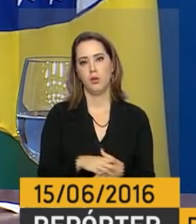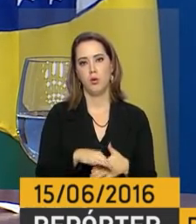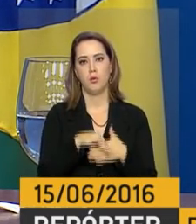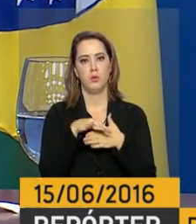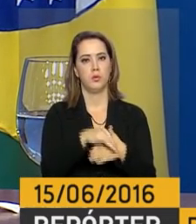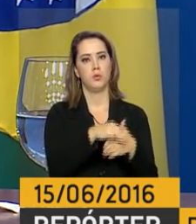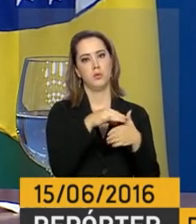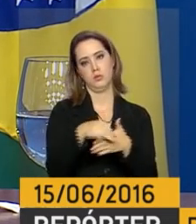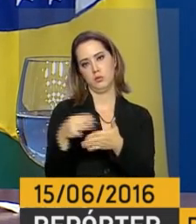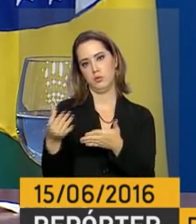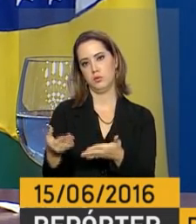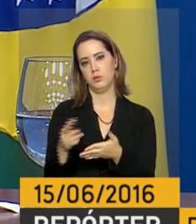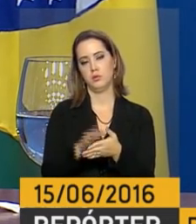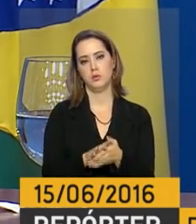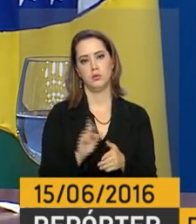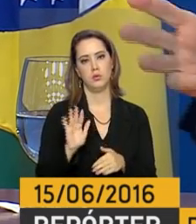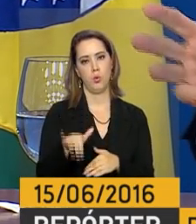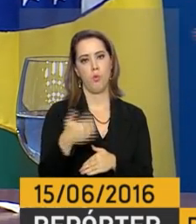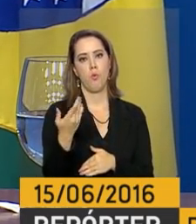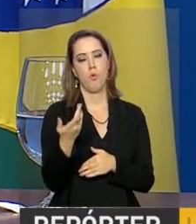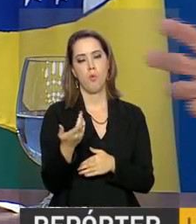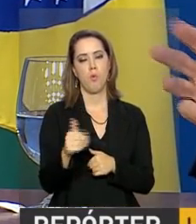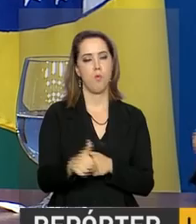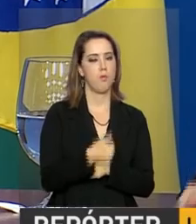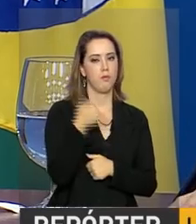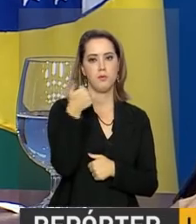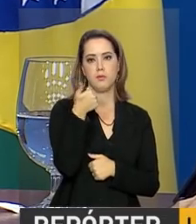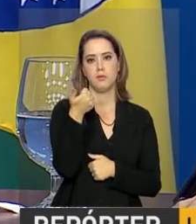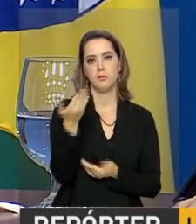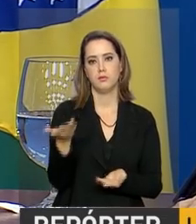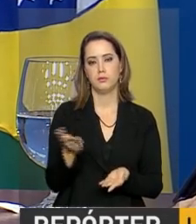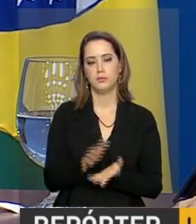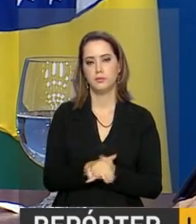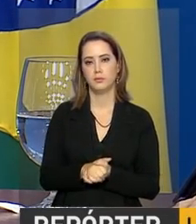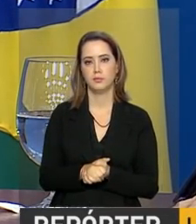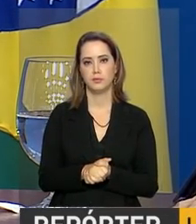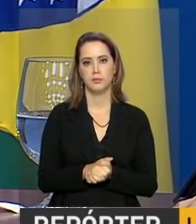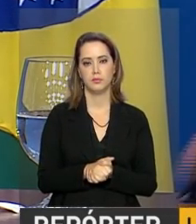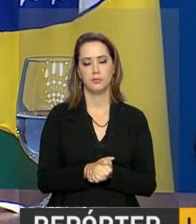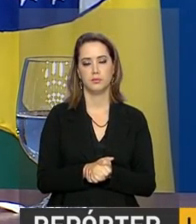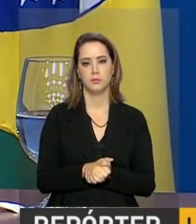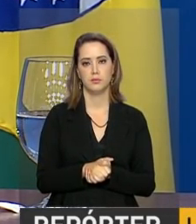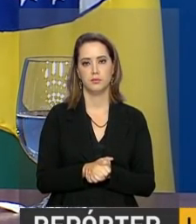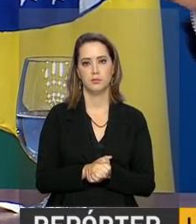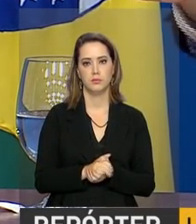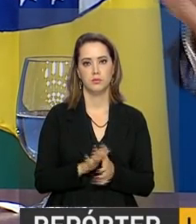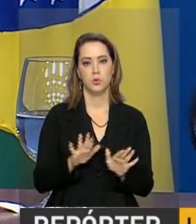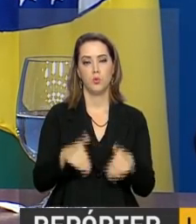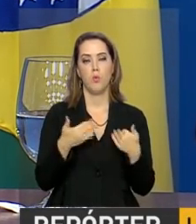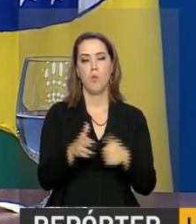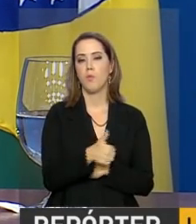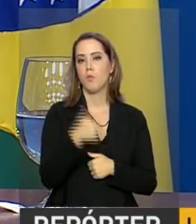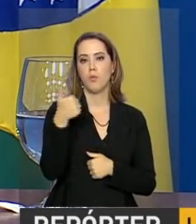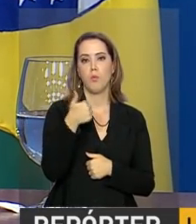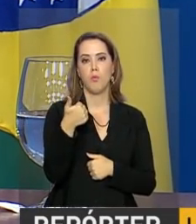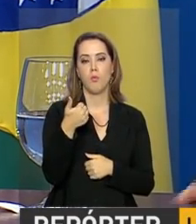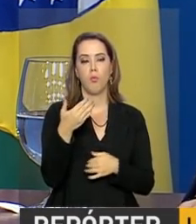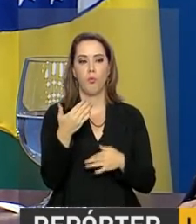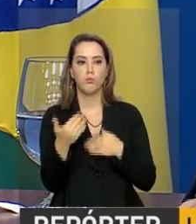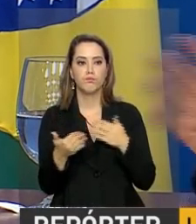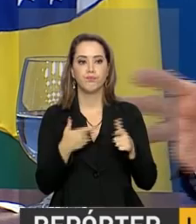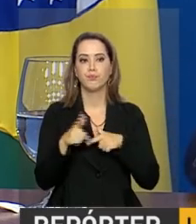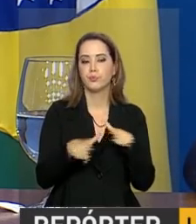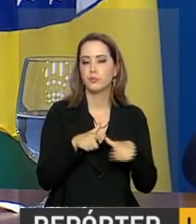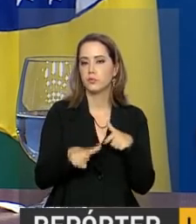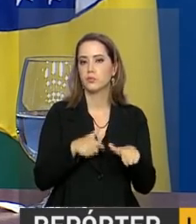líderes congressuais qual é a melhor eh eh o melhor rito de a